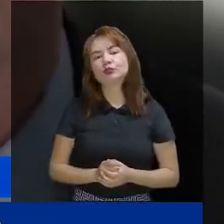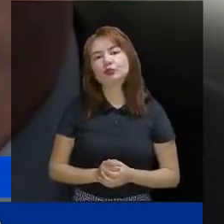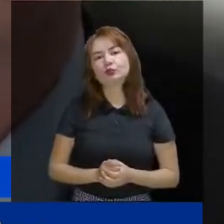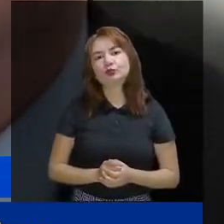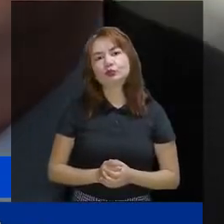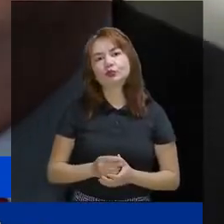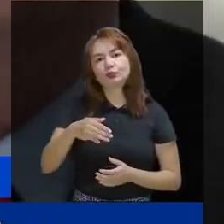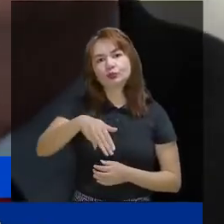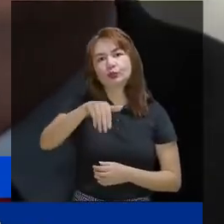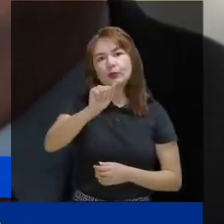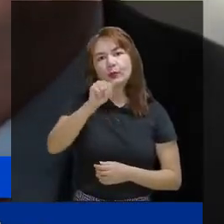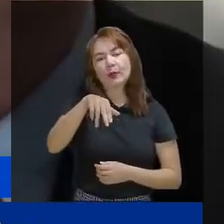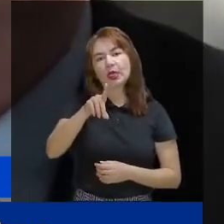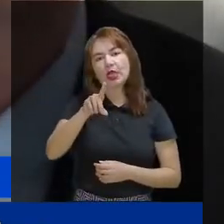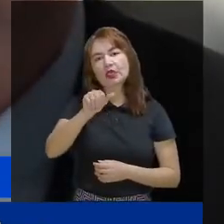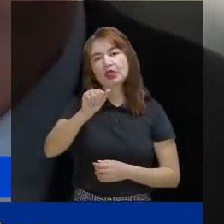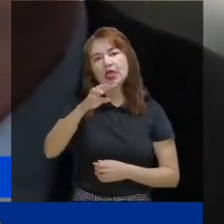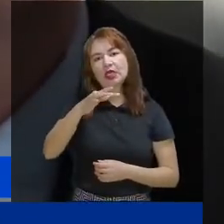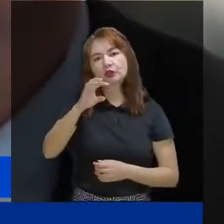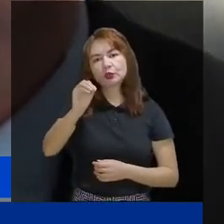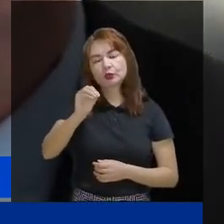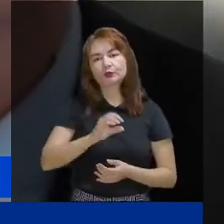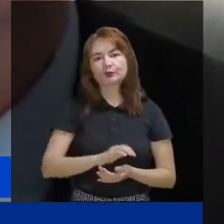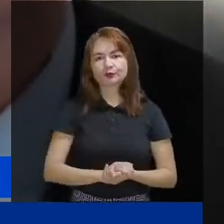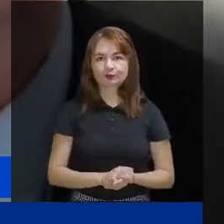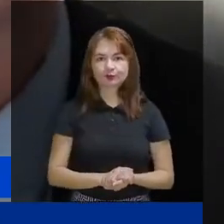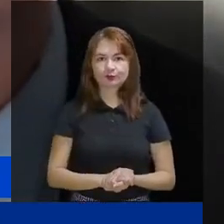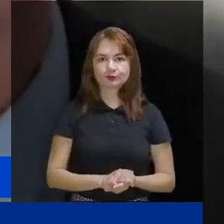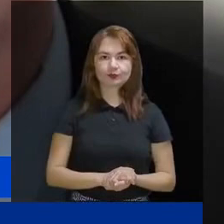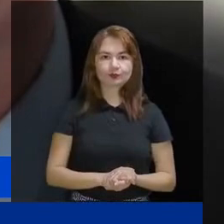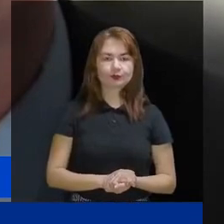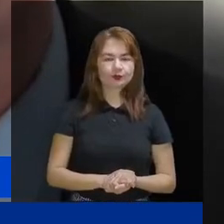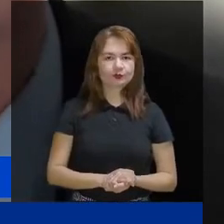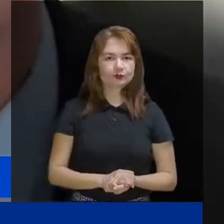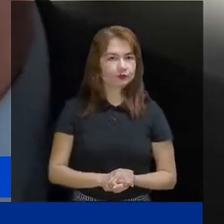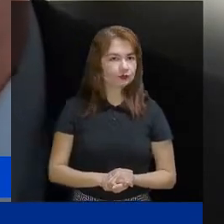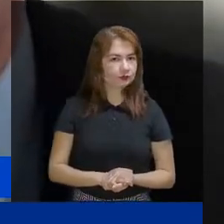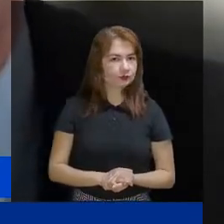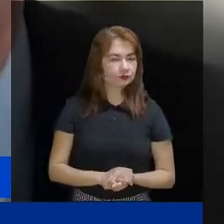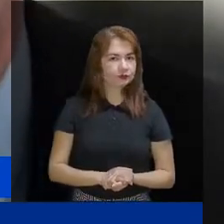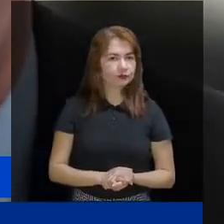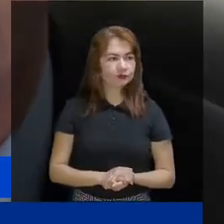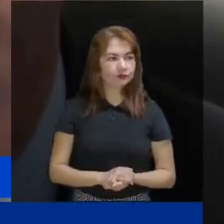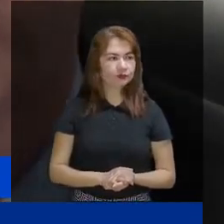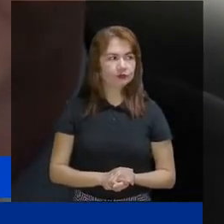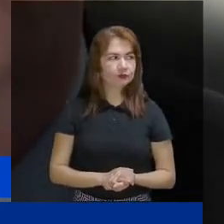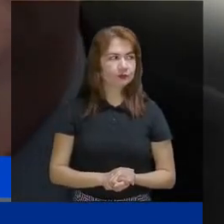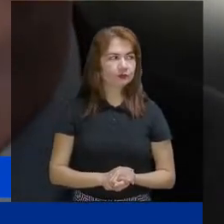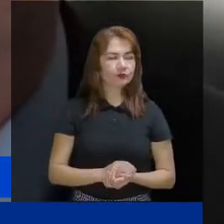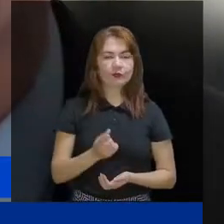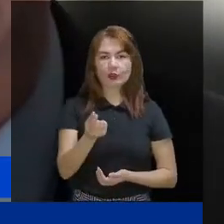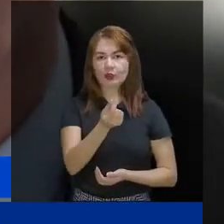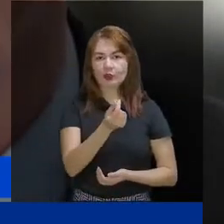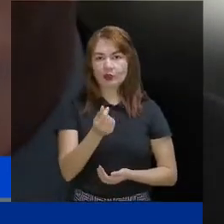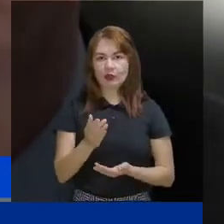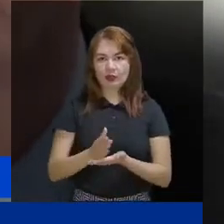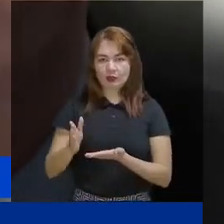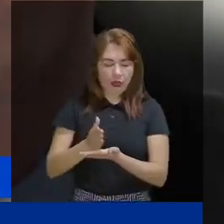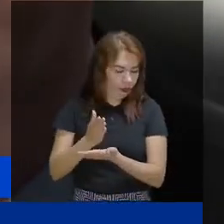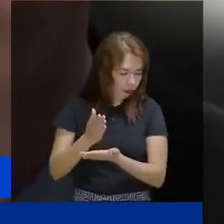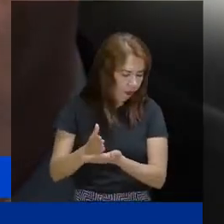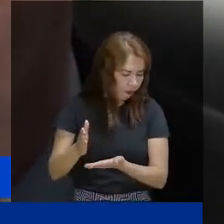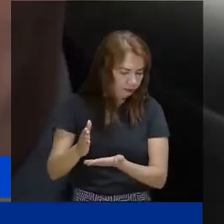os impugnantes que restaram configurados a Foco conduta no juiz abusiva federal consistente Anselmo no rateio Gonçalves. dos valores do Fundo Especial de